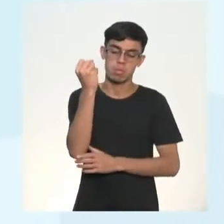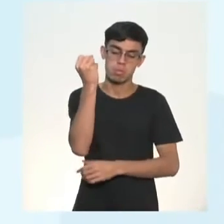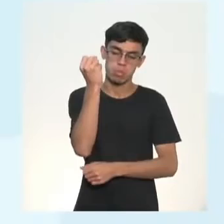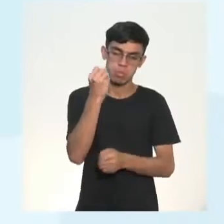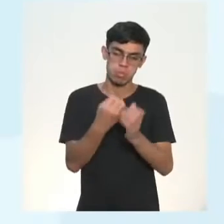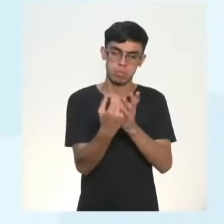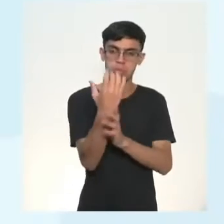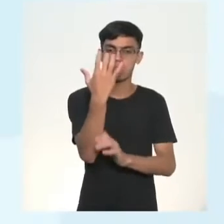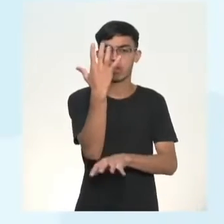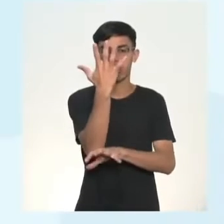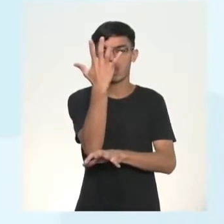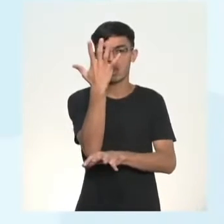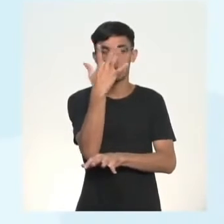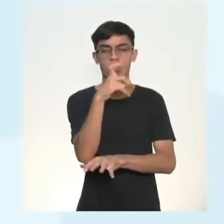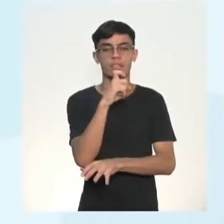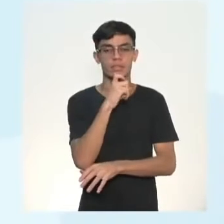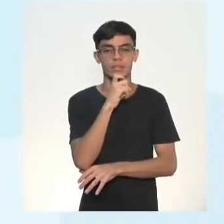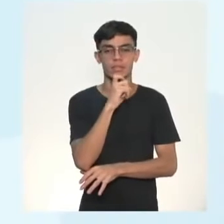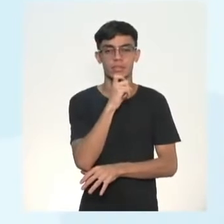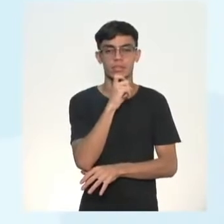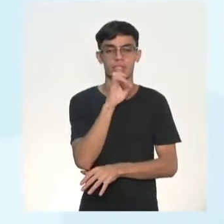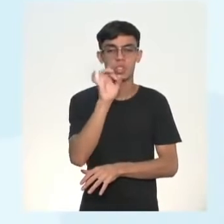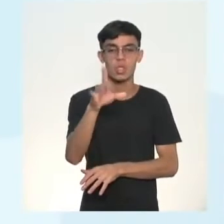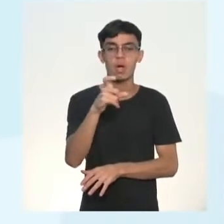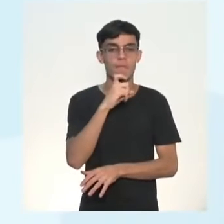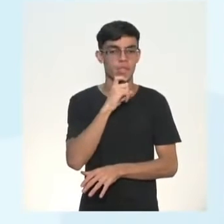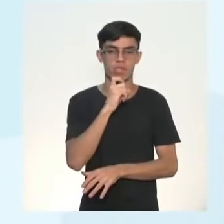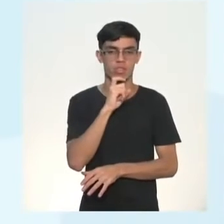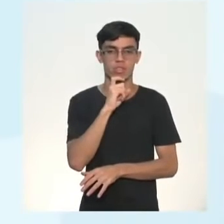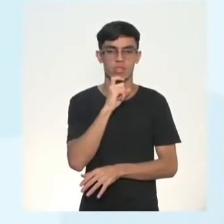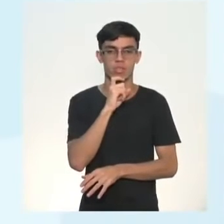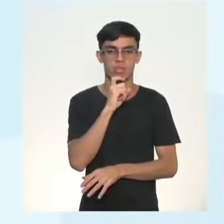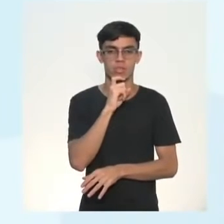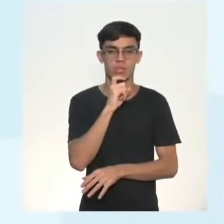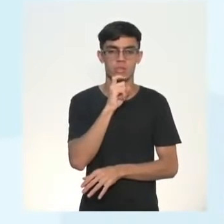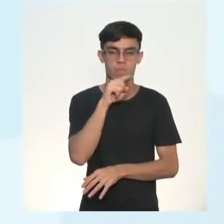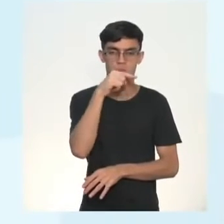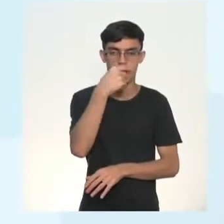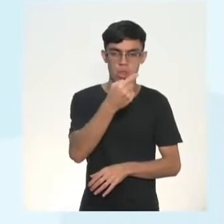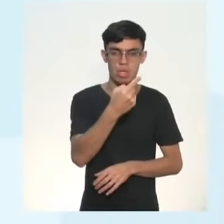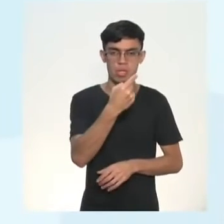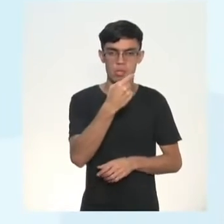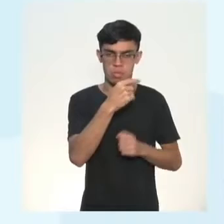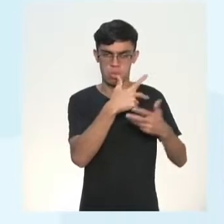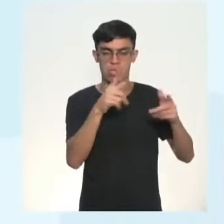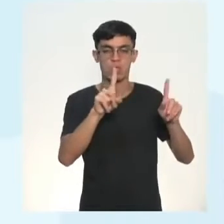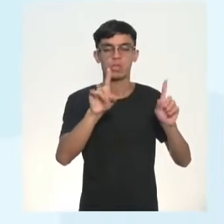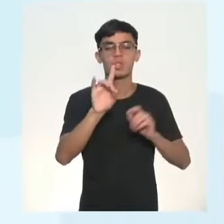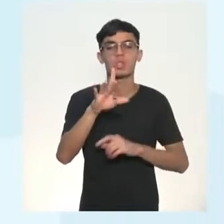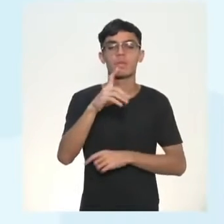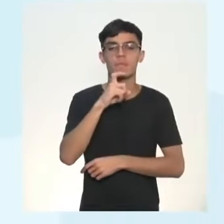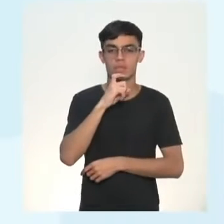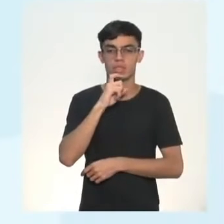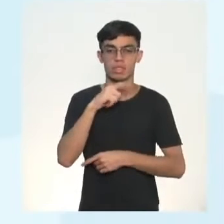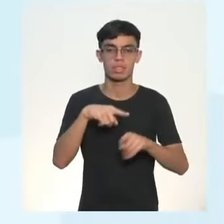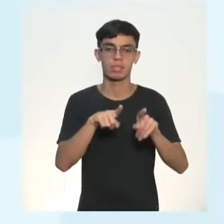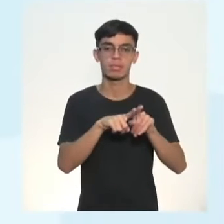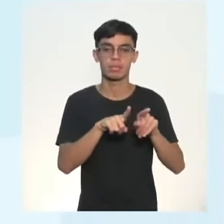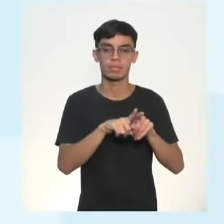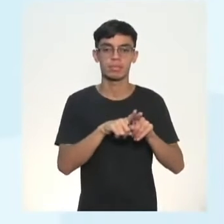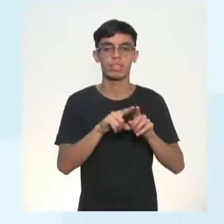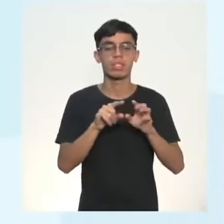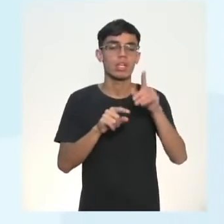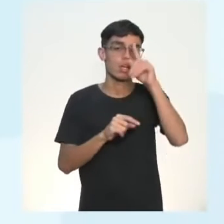verdes, até elas não darem ervilha de nenhuma outra cor, só verde, certo? E também pegou ervilhas que só davam